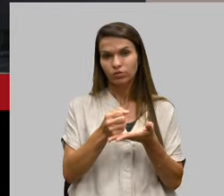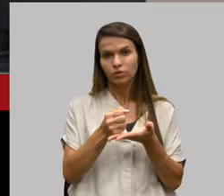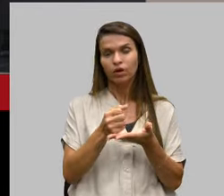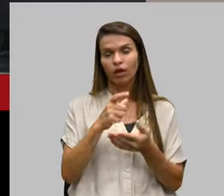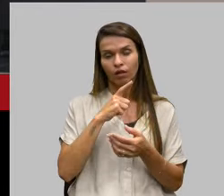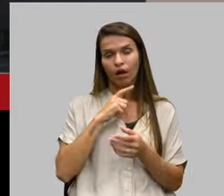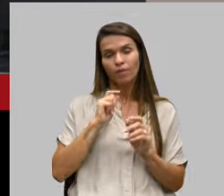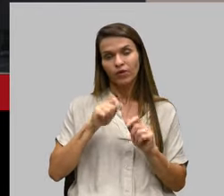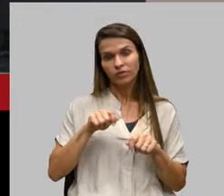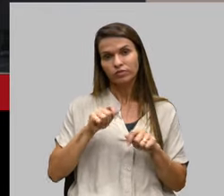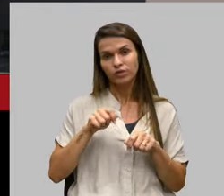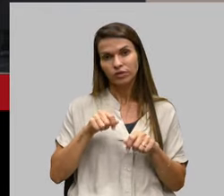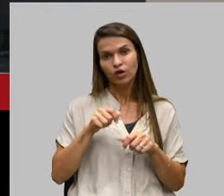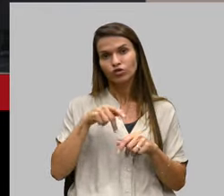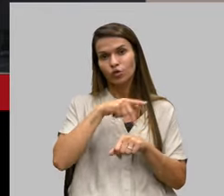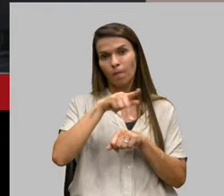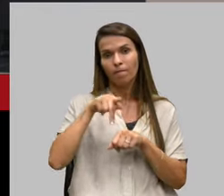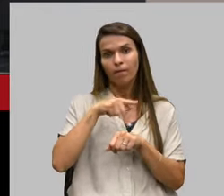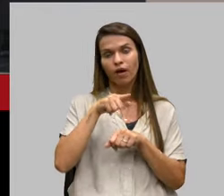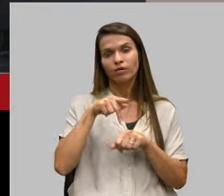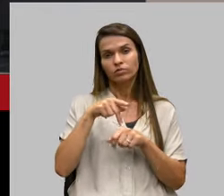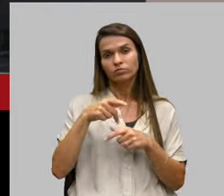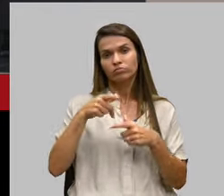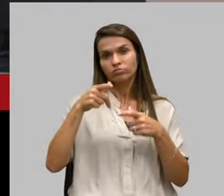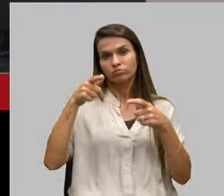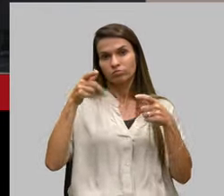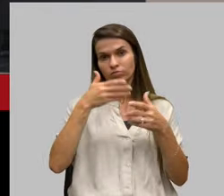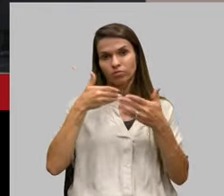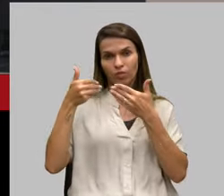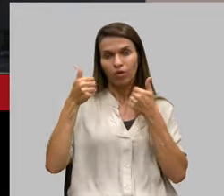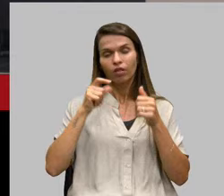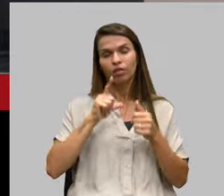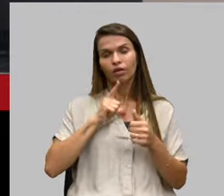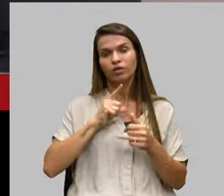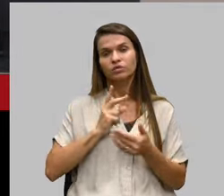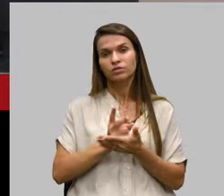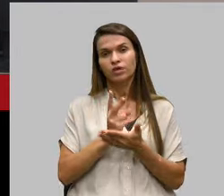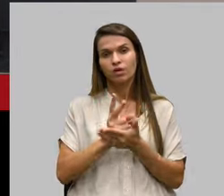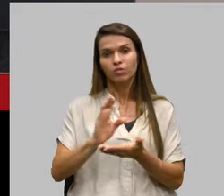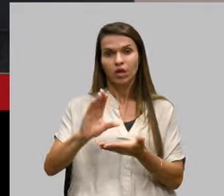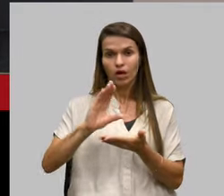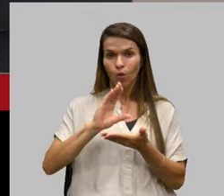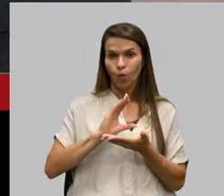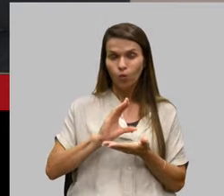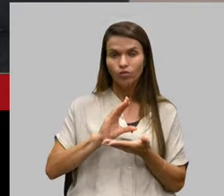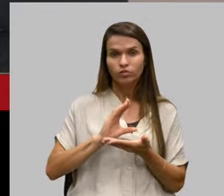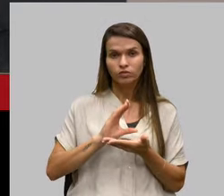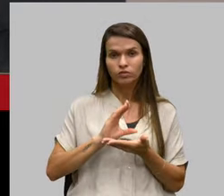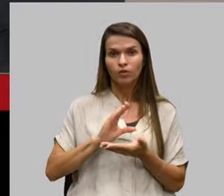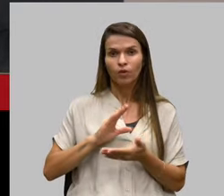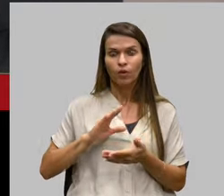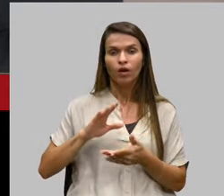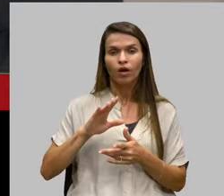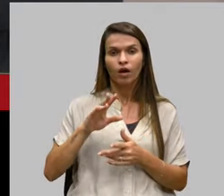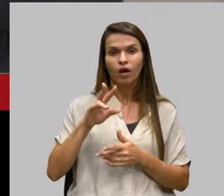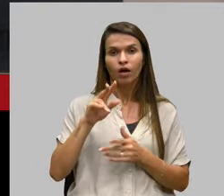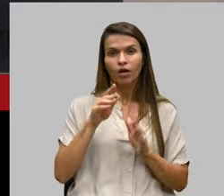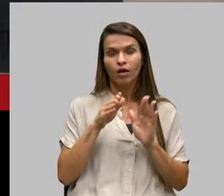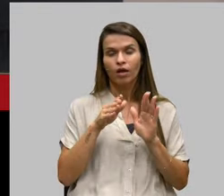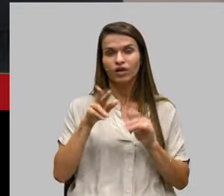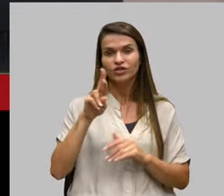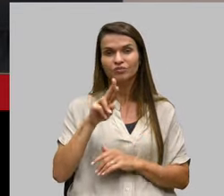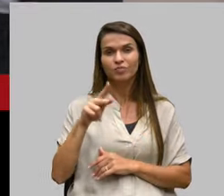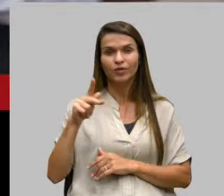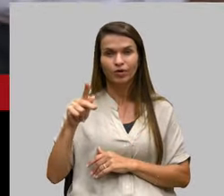possibilidade de um país crescer ter sempre recurso então tanto para regime próprio como para regime geral